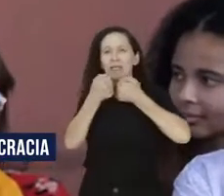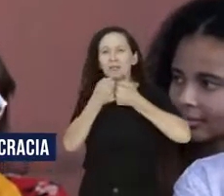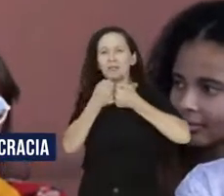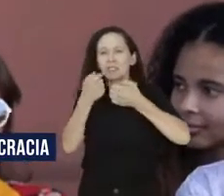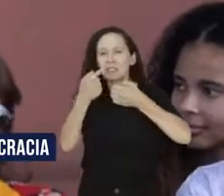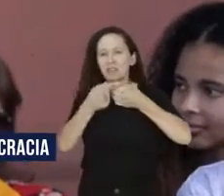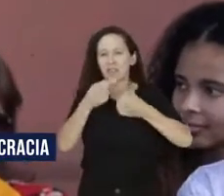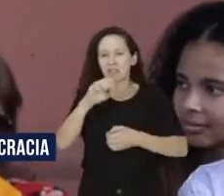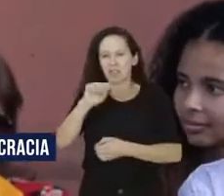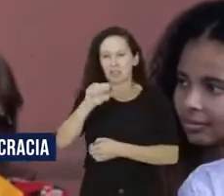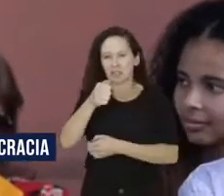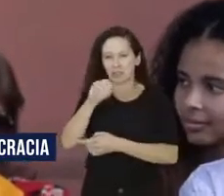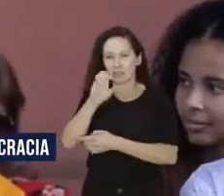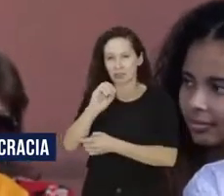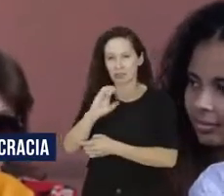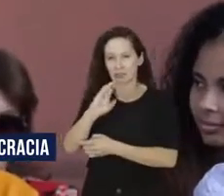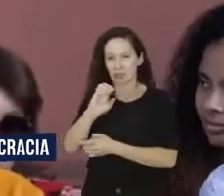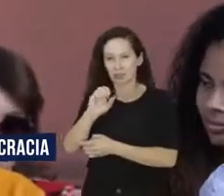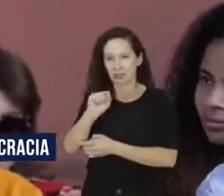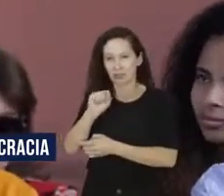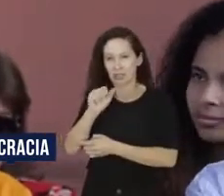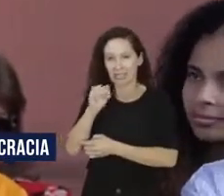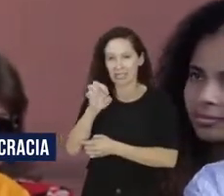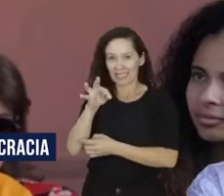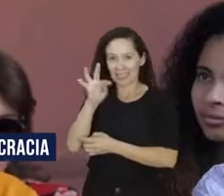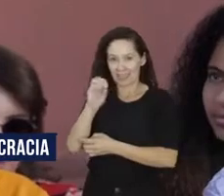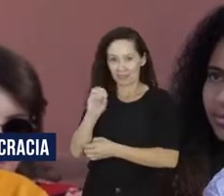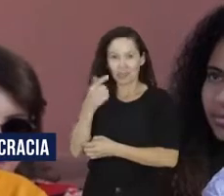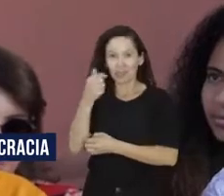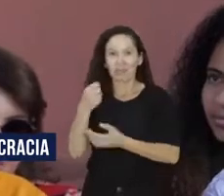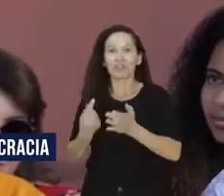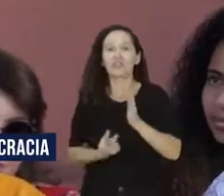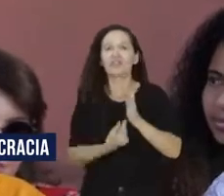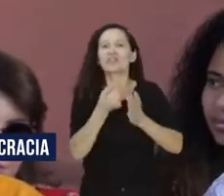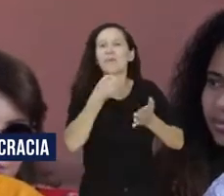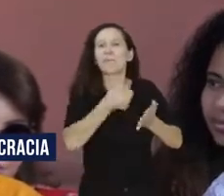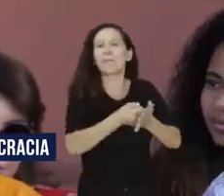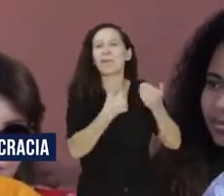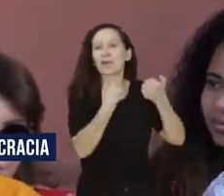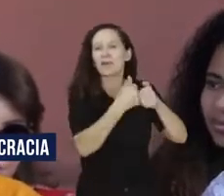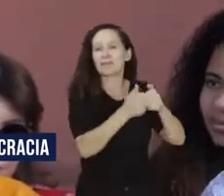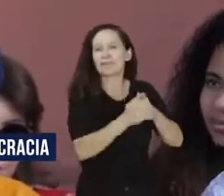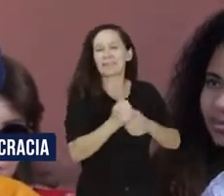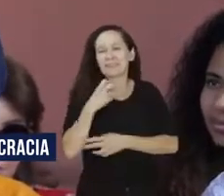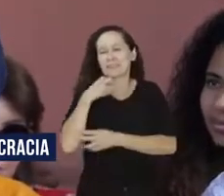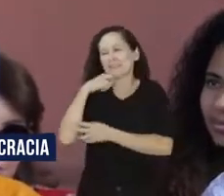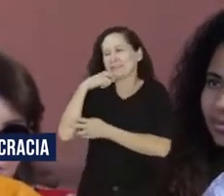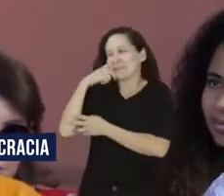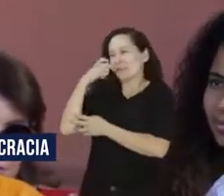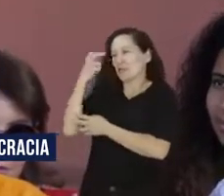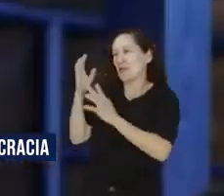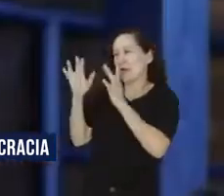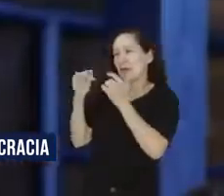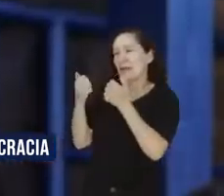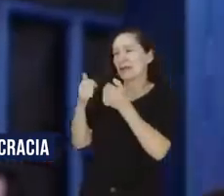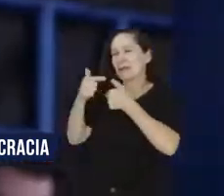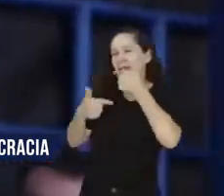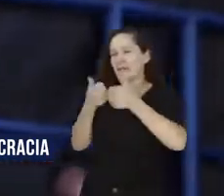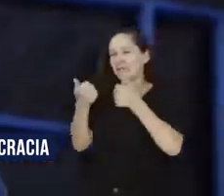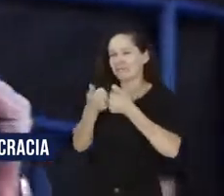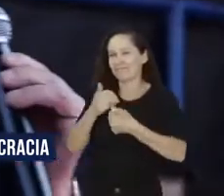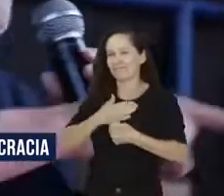dinheiro para pagar o ônibus. E com vergonha da minha namorada, que trabalhava perto de mim, e a gente pegava o mesmo